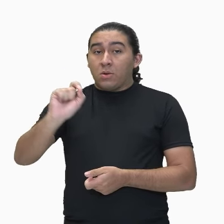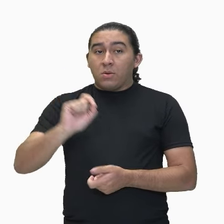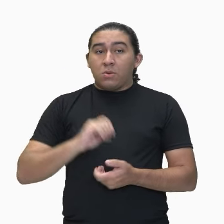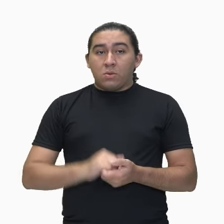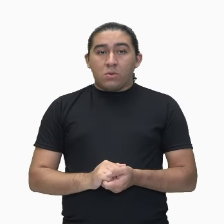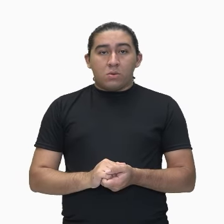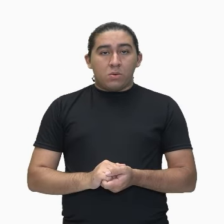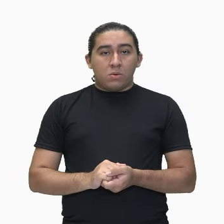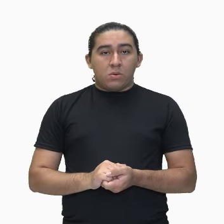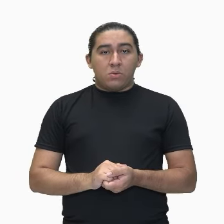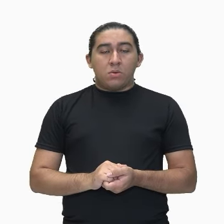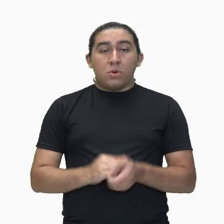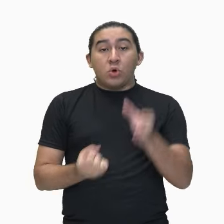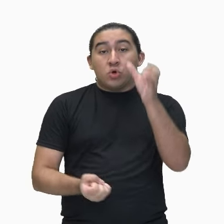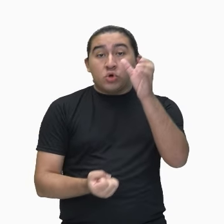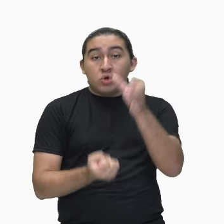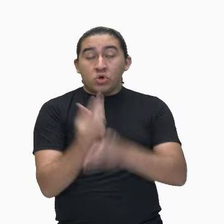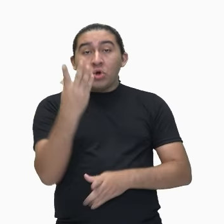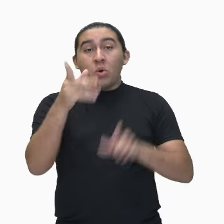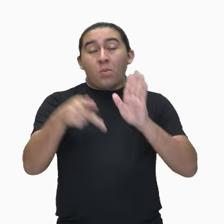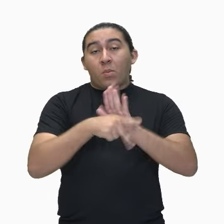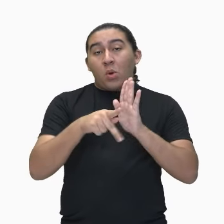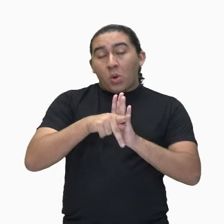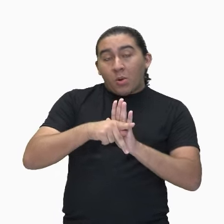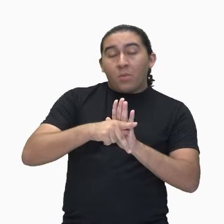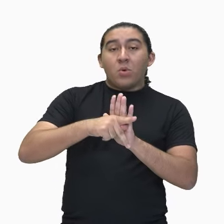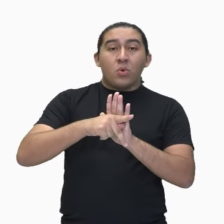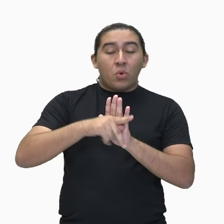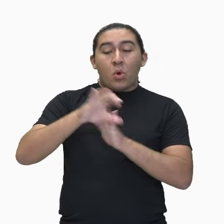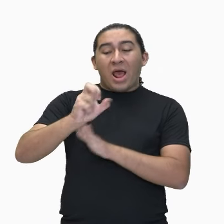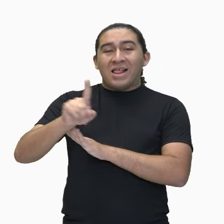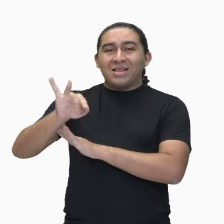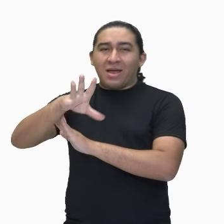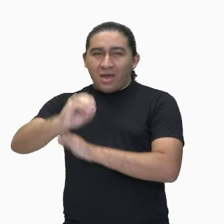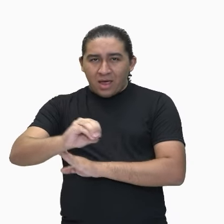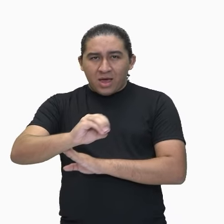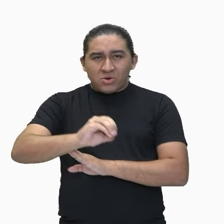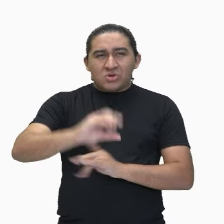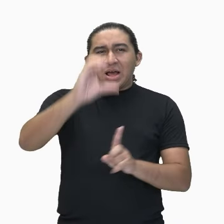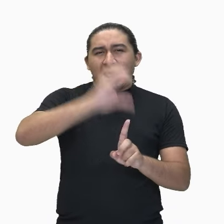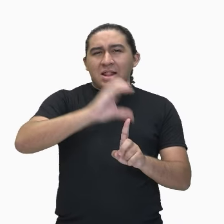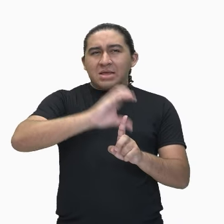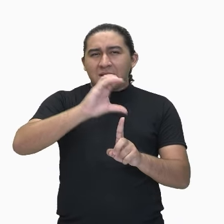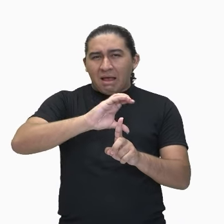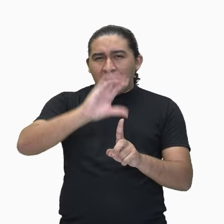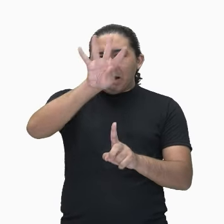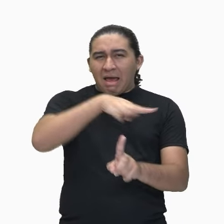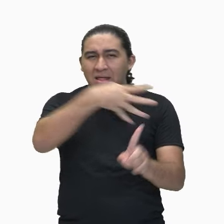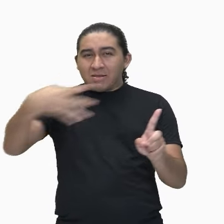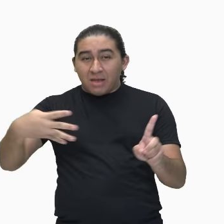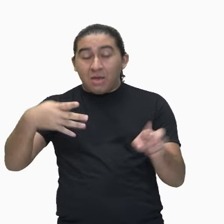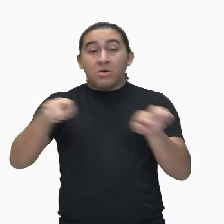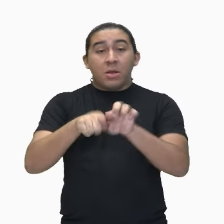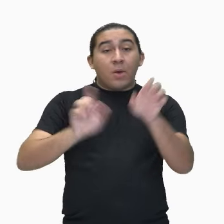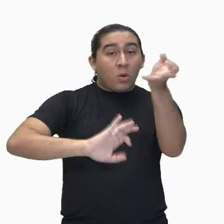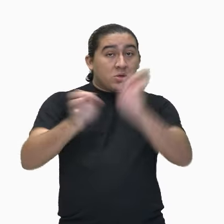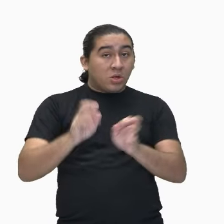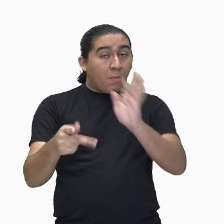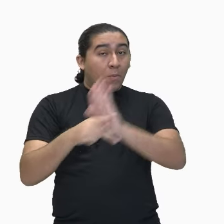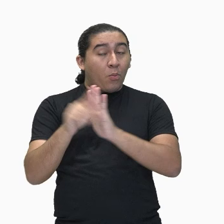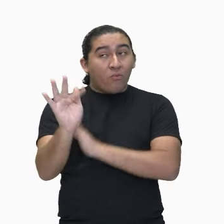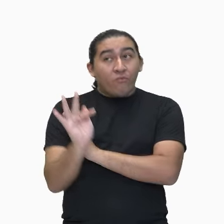a invenção do calendário. Olha só, o planejar o futuro. Esse planejamento do futuro passou a